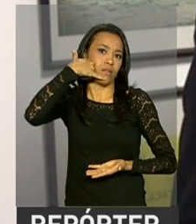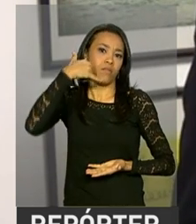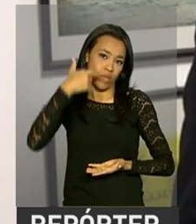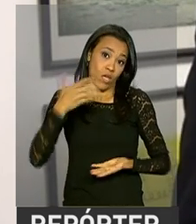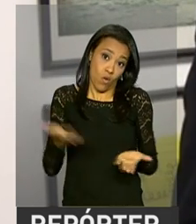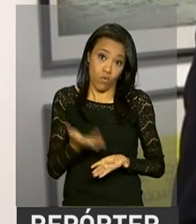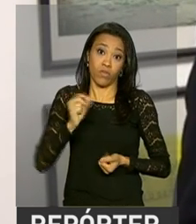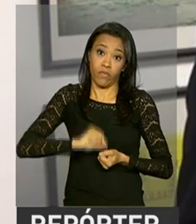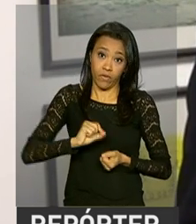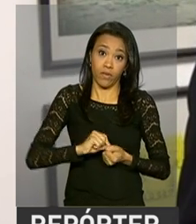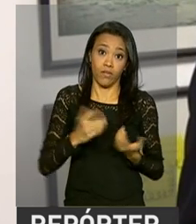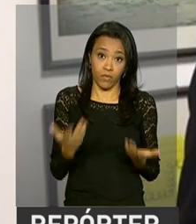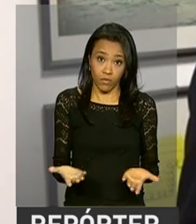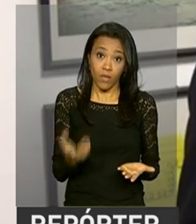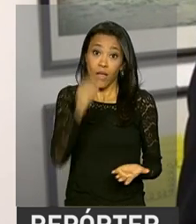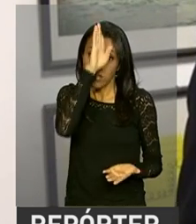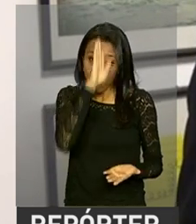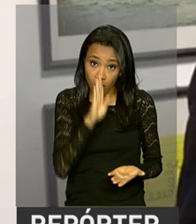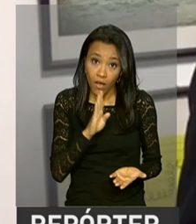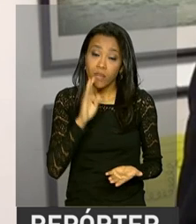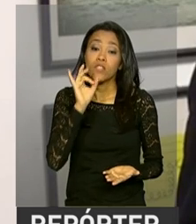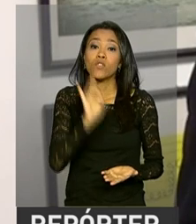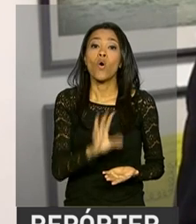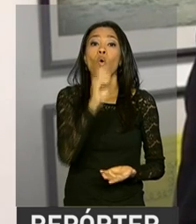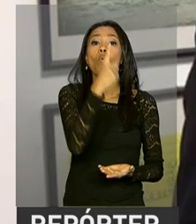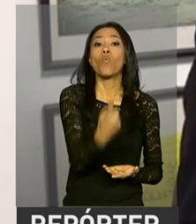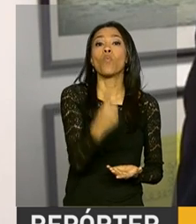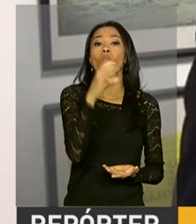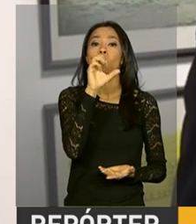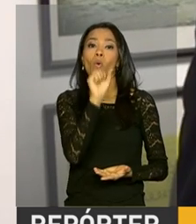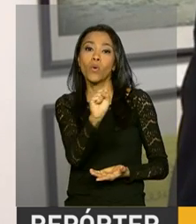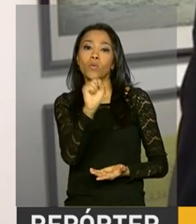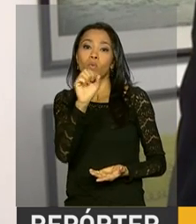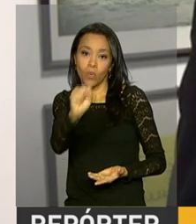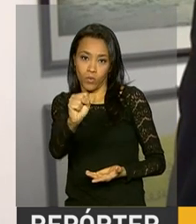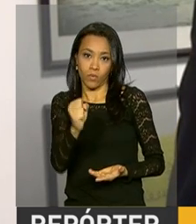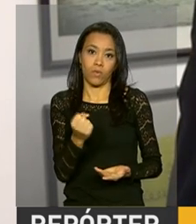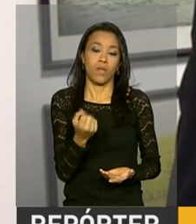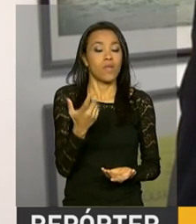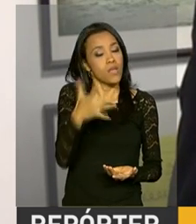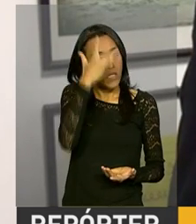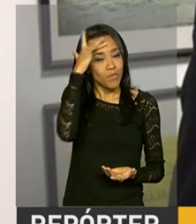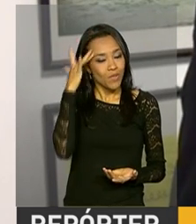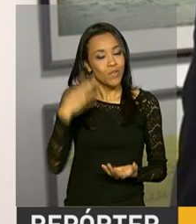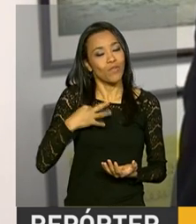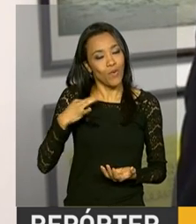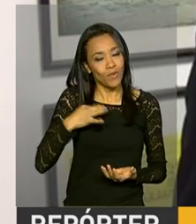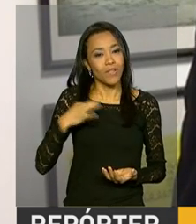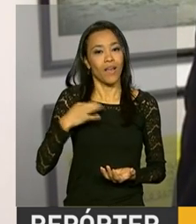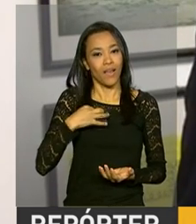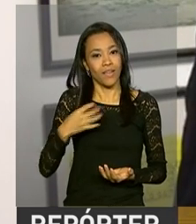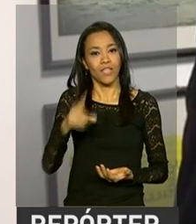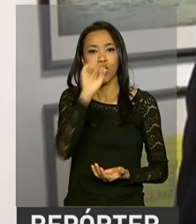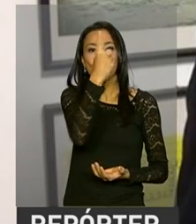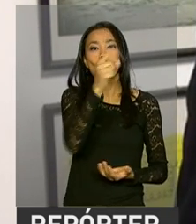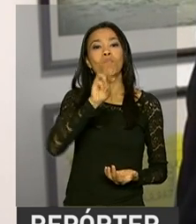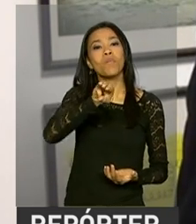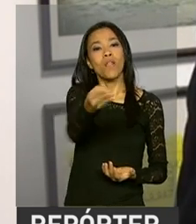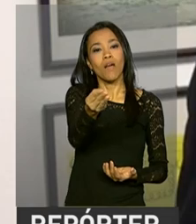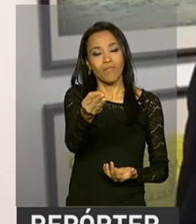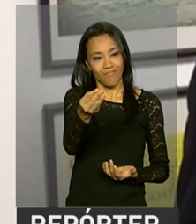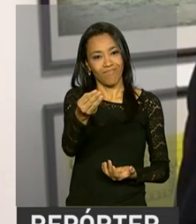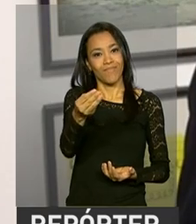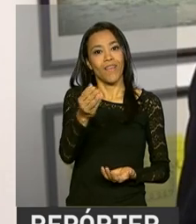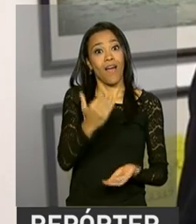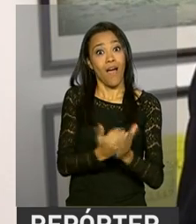é feito hoje. O serviço gratuito será pelo número 188. E assim os voluntários esperam que os atuais 1 milhão de atendimentos